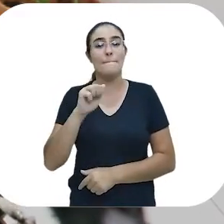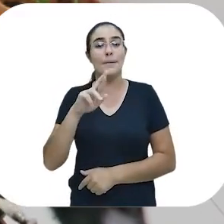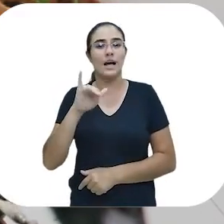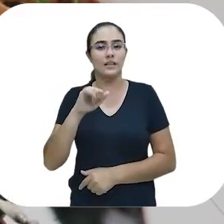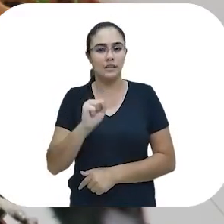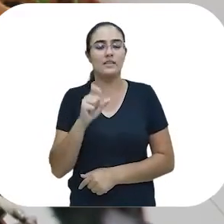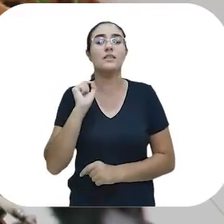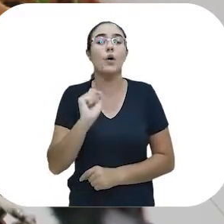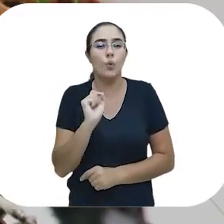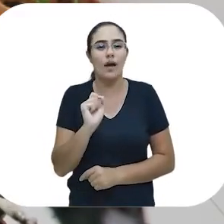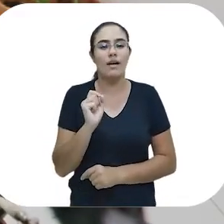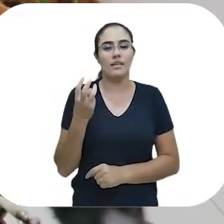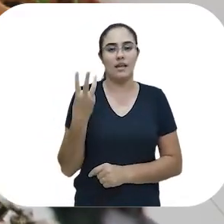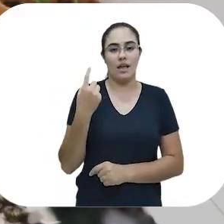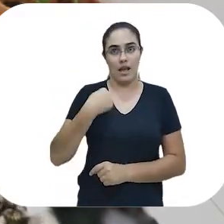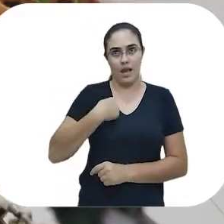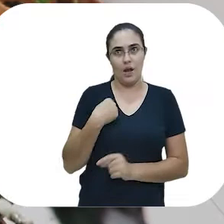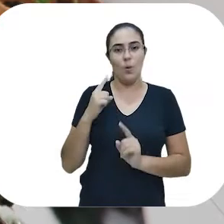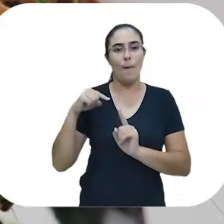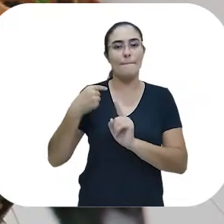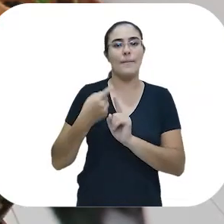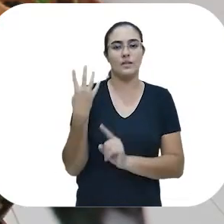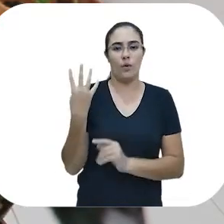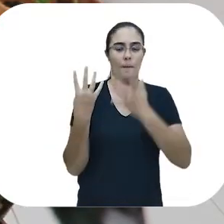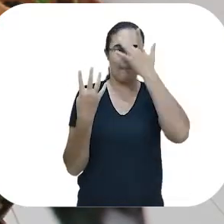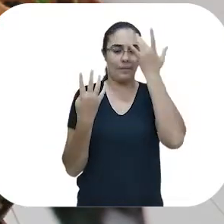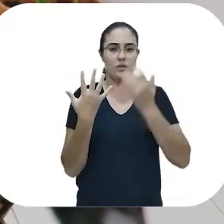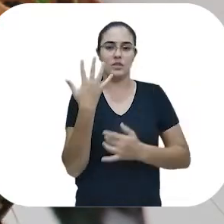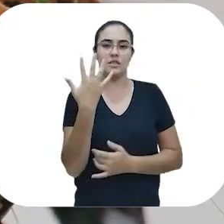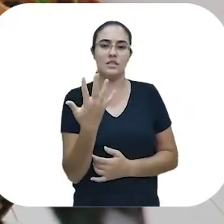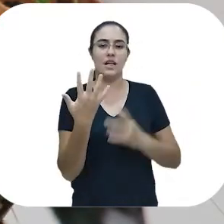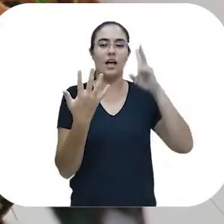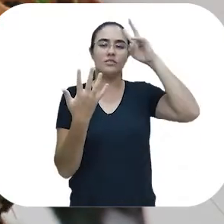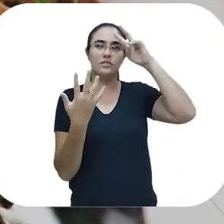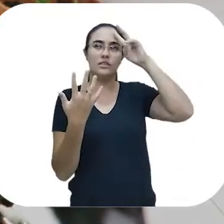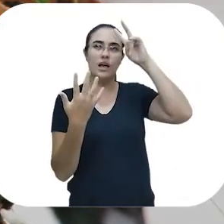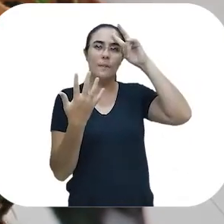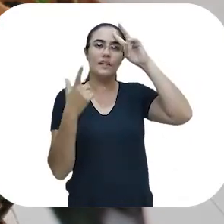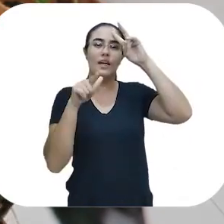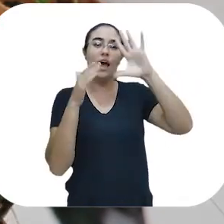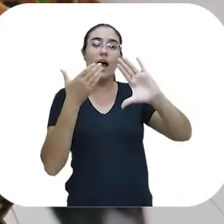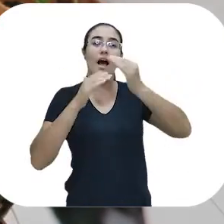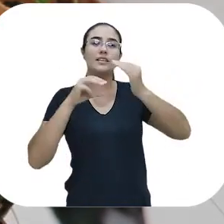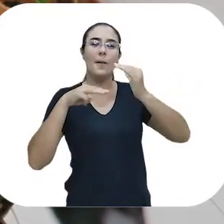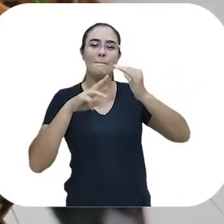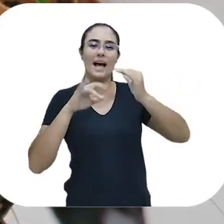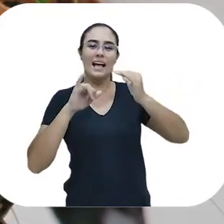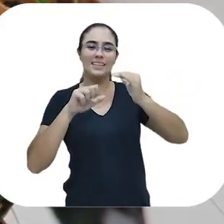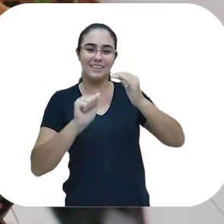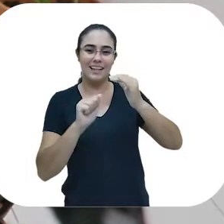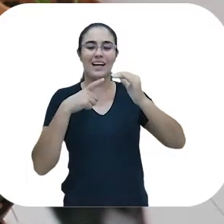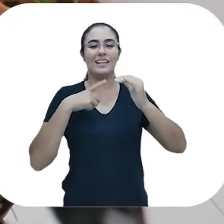mais quatro mulheres reverenciamos a memória musical das mestras cantoras negras